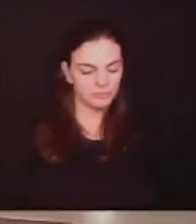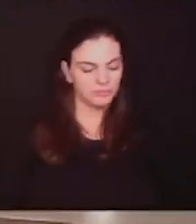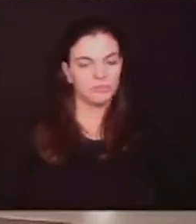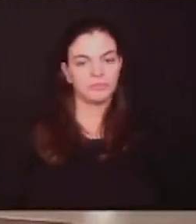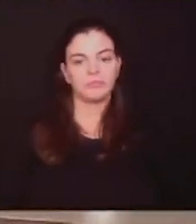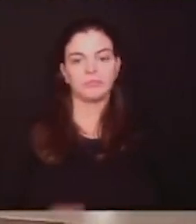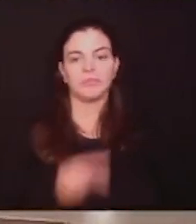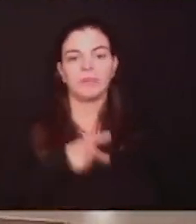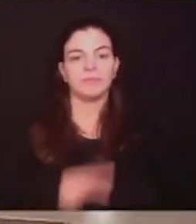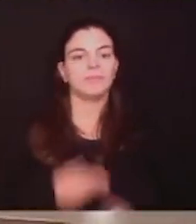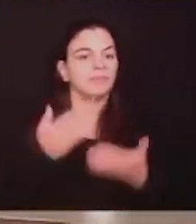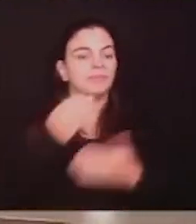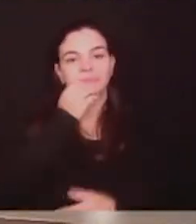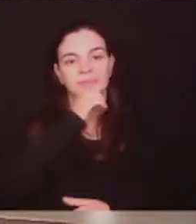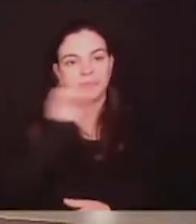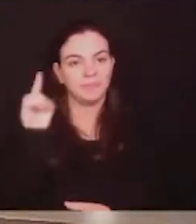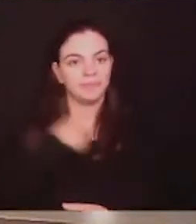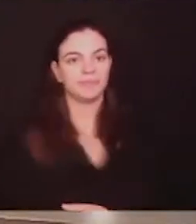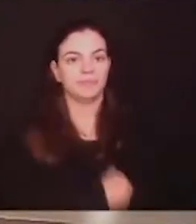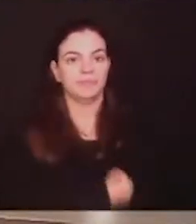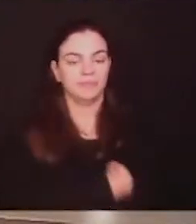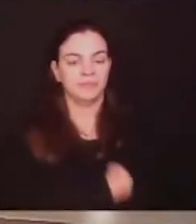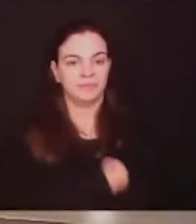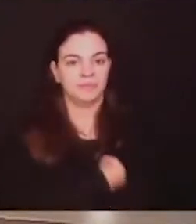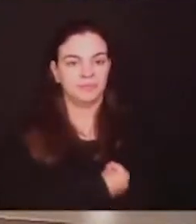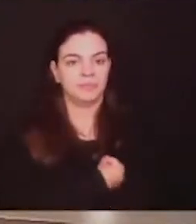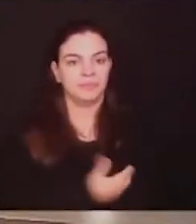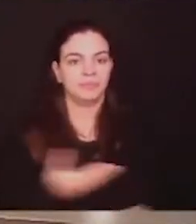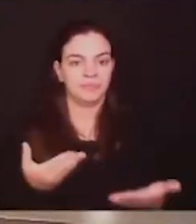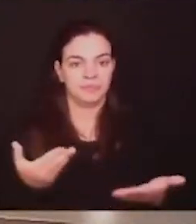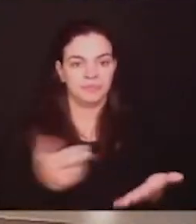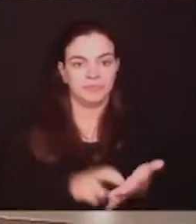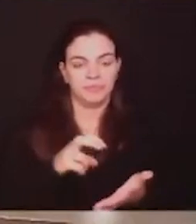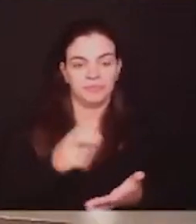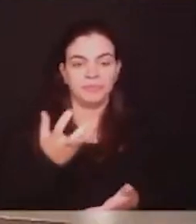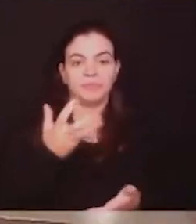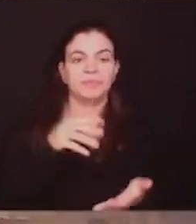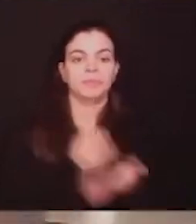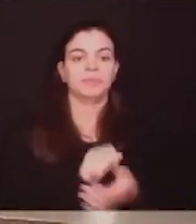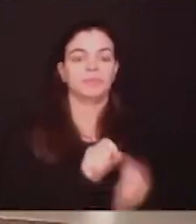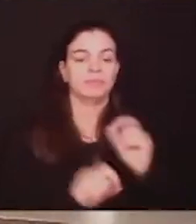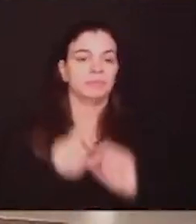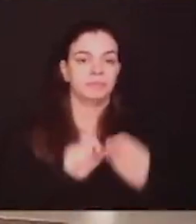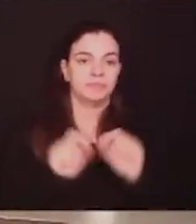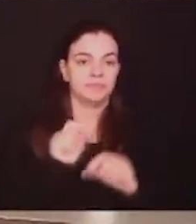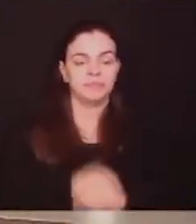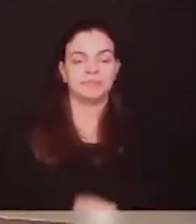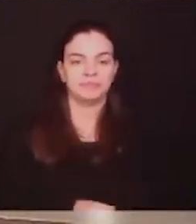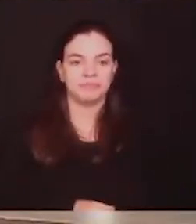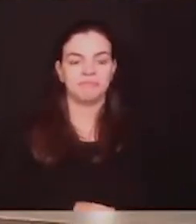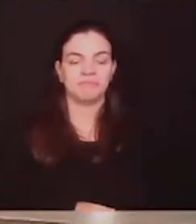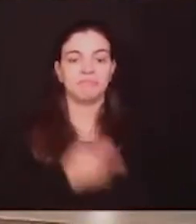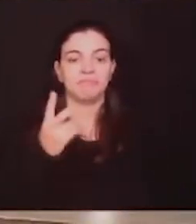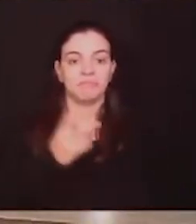venho essa Tribuna da manhã de hoje para fazer o registro da segunda edição da festa da